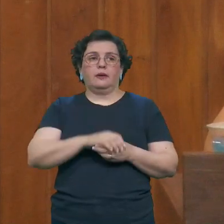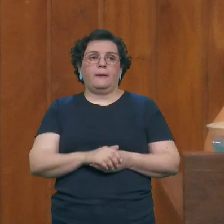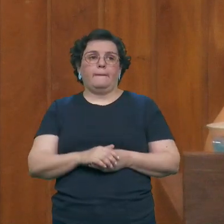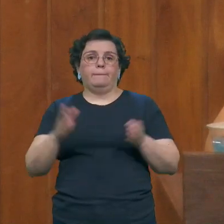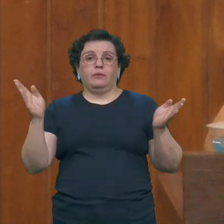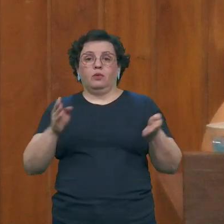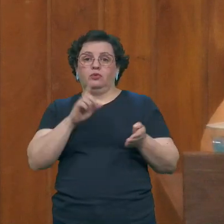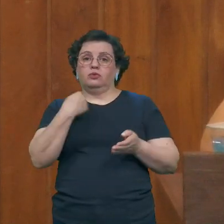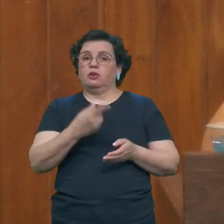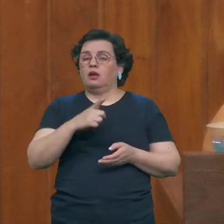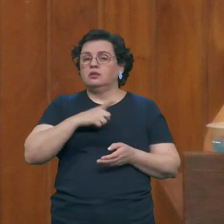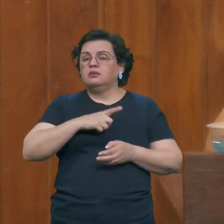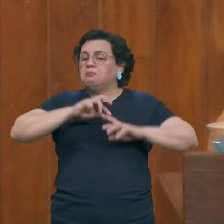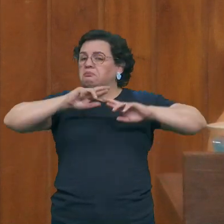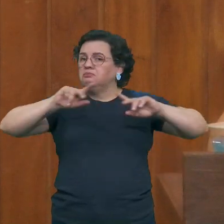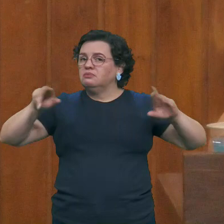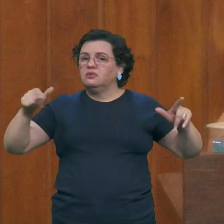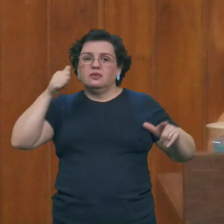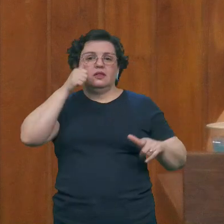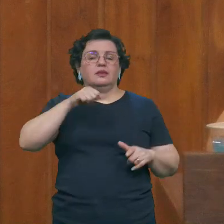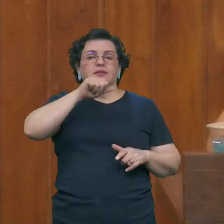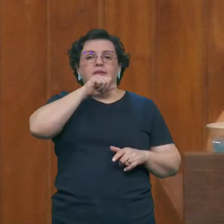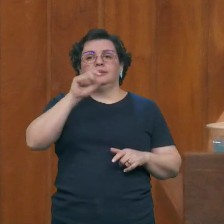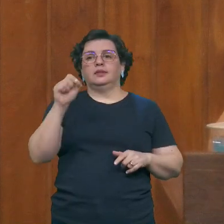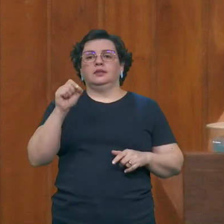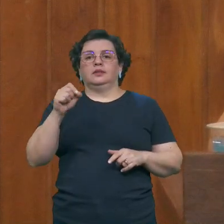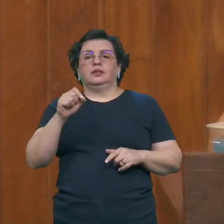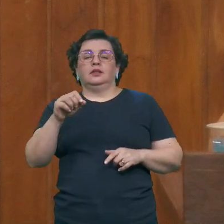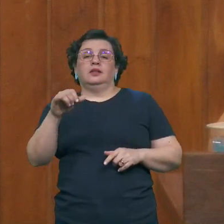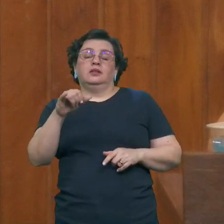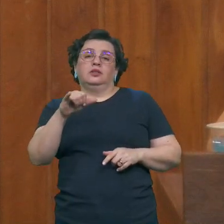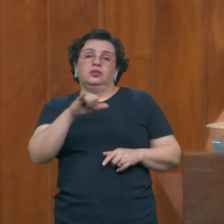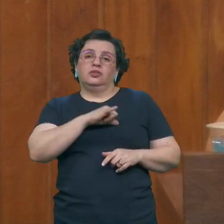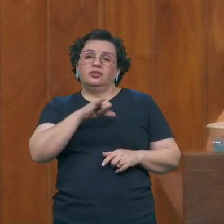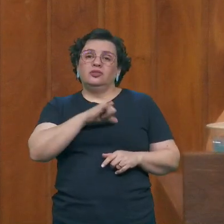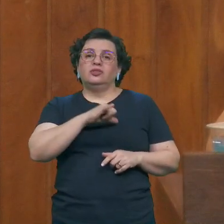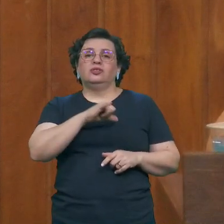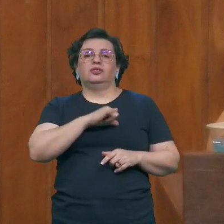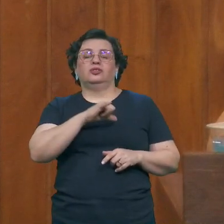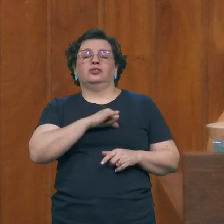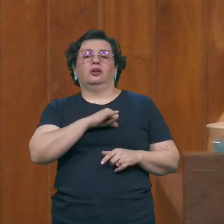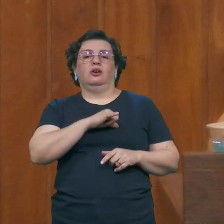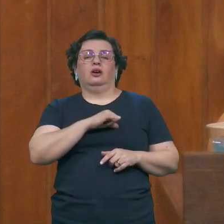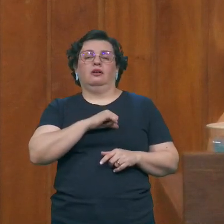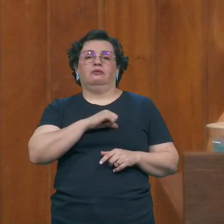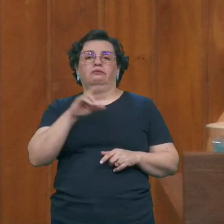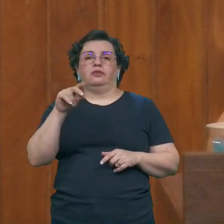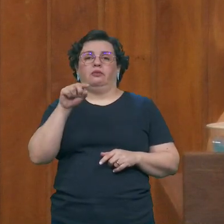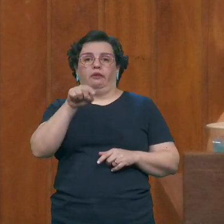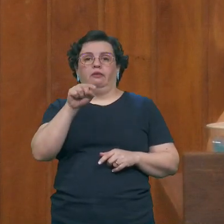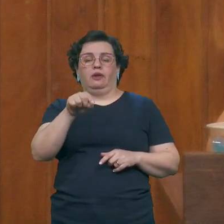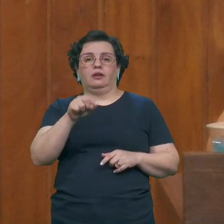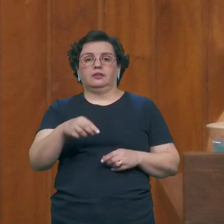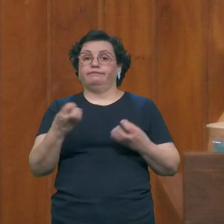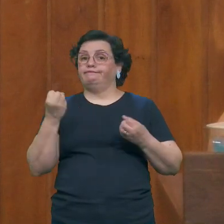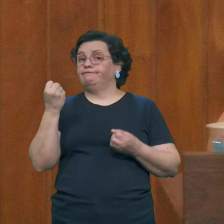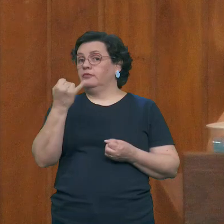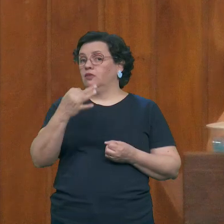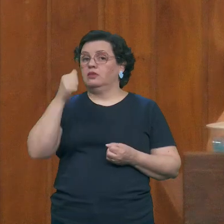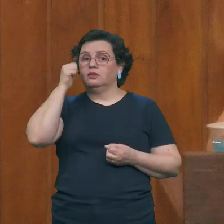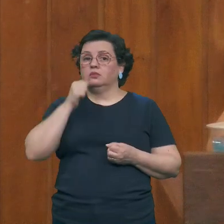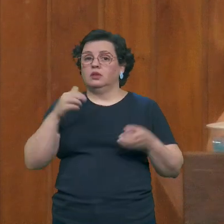Hoje nós temos tantas mães que passam ou que vêm a passado por isso. Quantas mulheres hoje